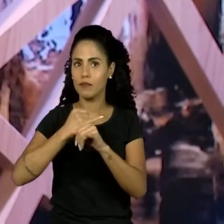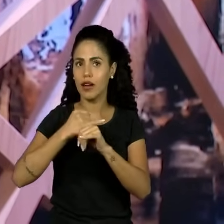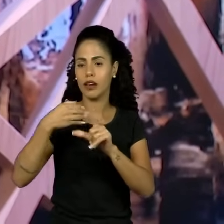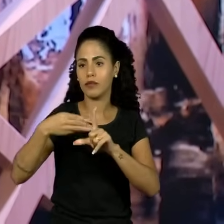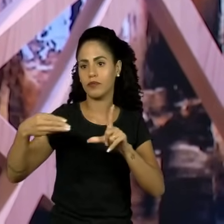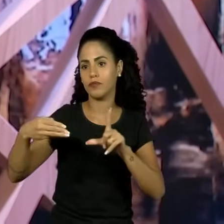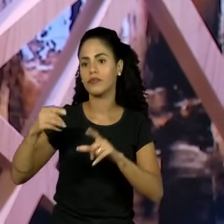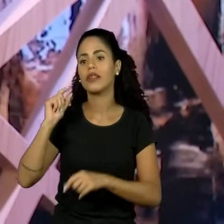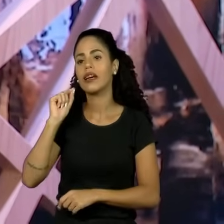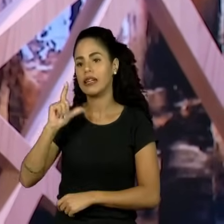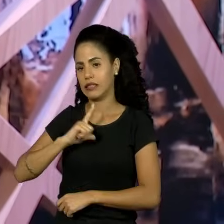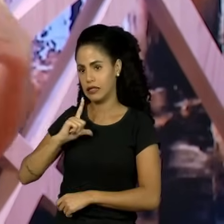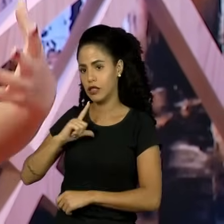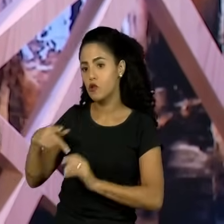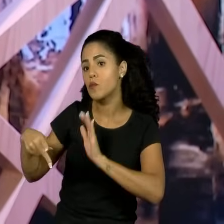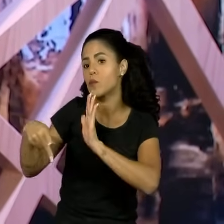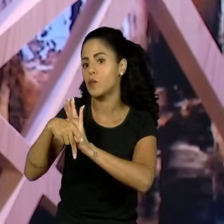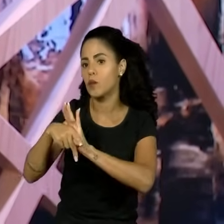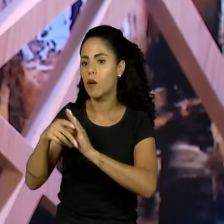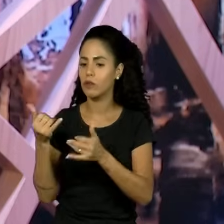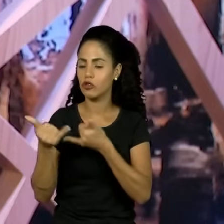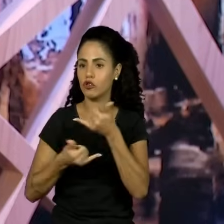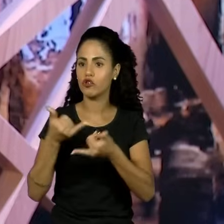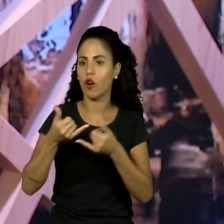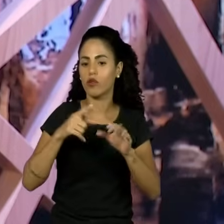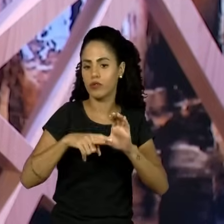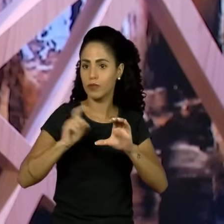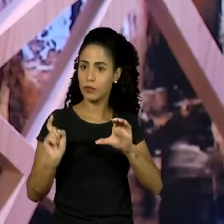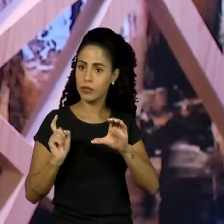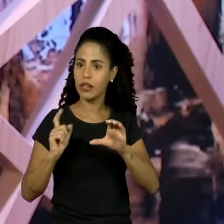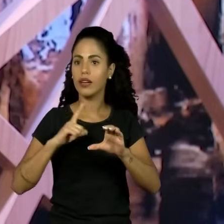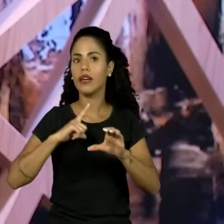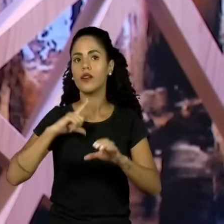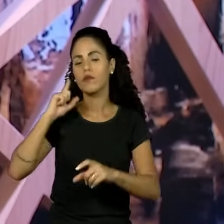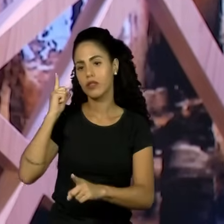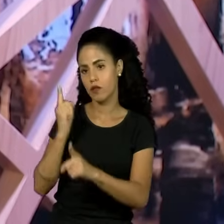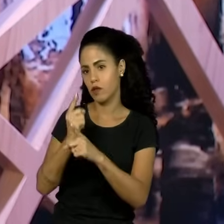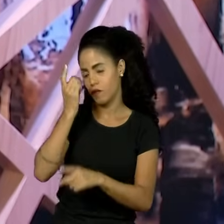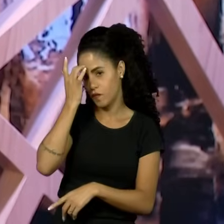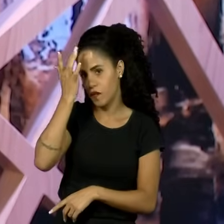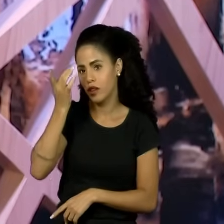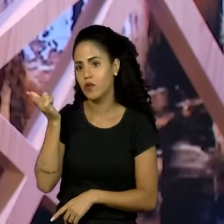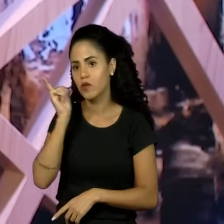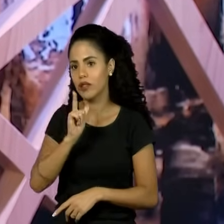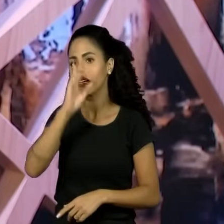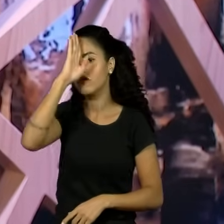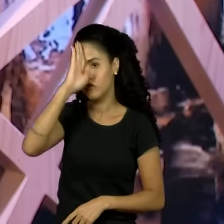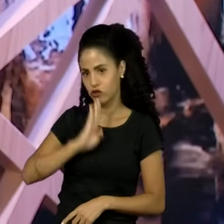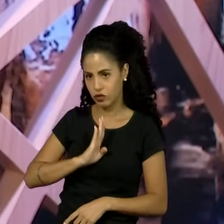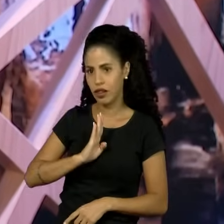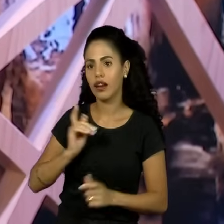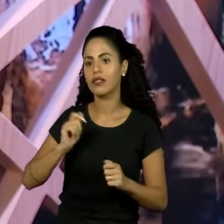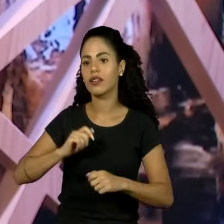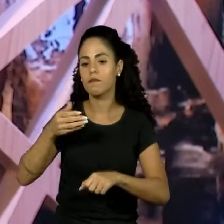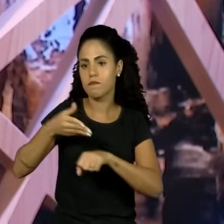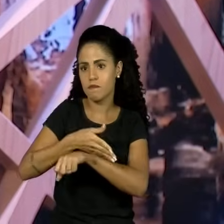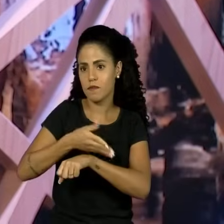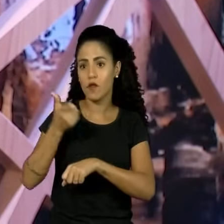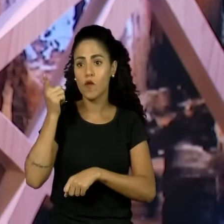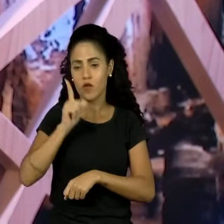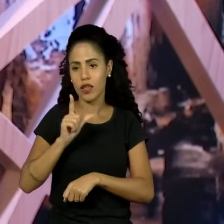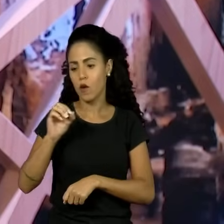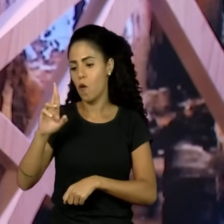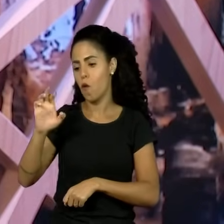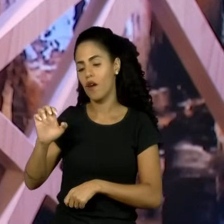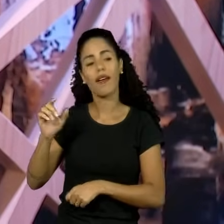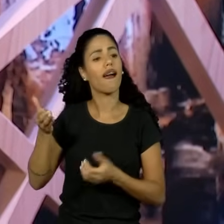como itch.io. É uma plataforma de jogos independentes e você encontra facilmente, eles estão gratuitos e é fácil de acessar. O Ore a